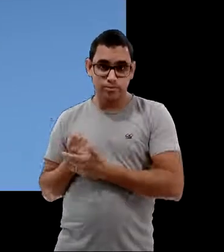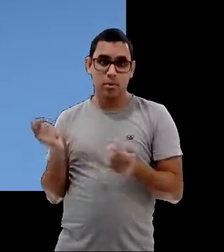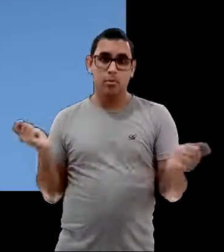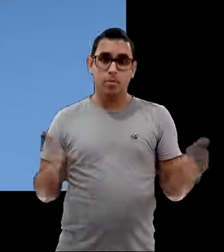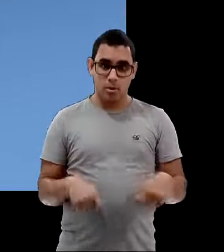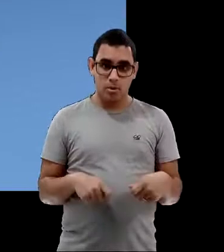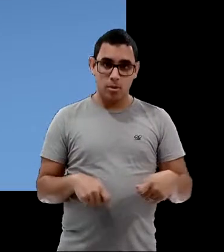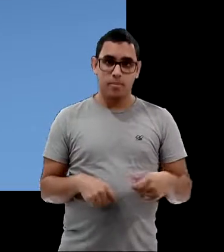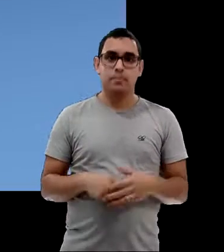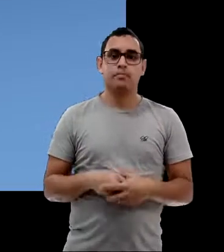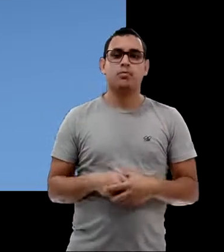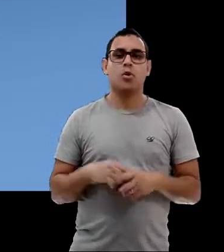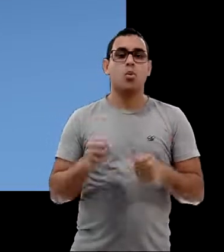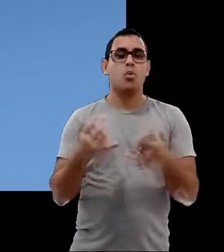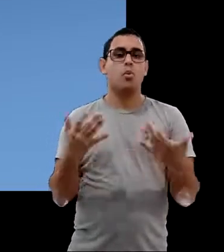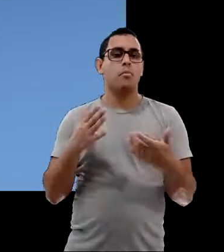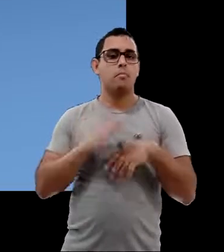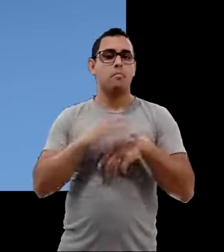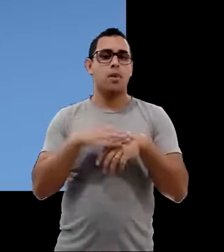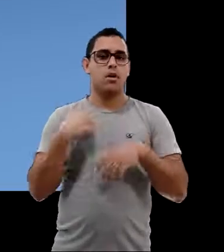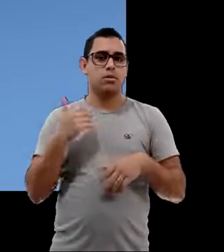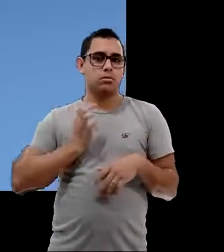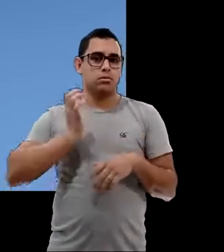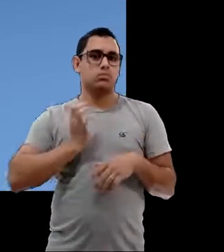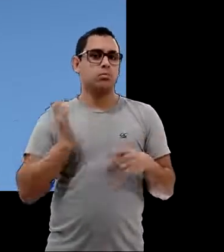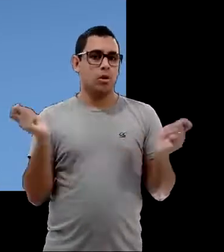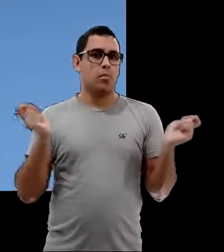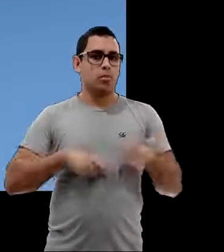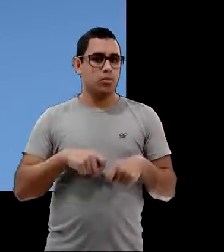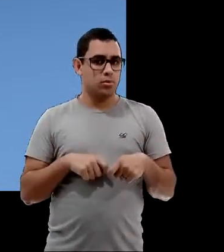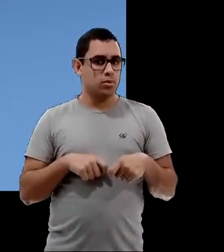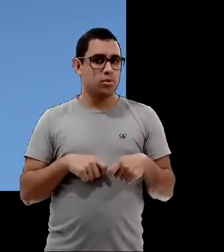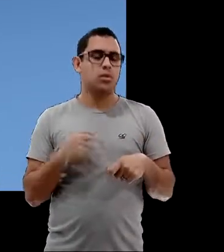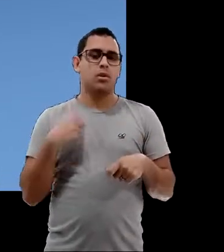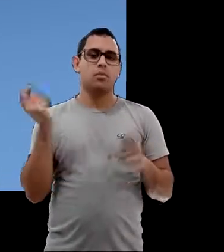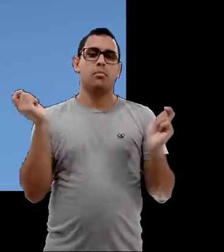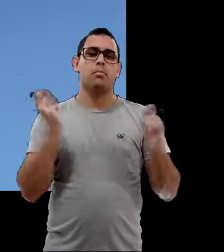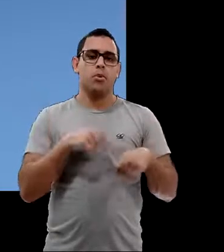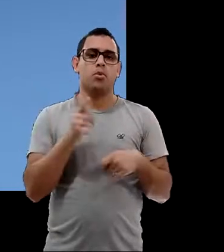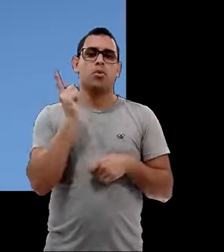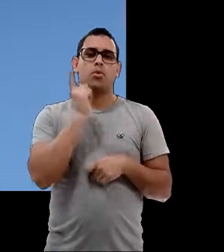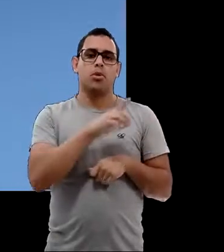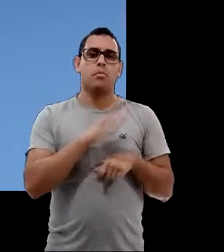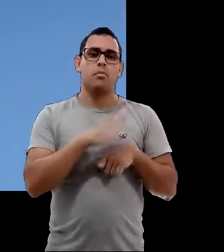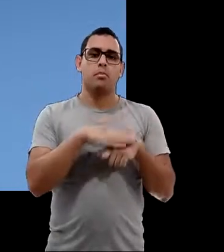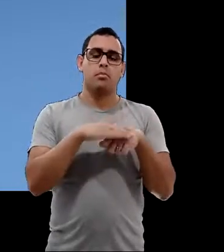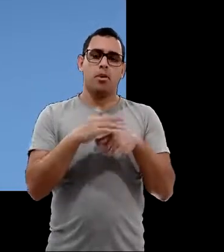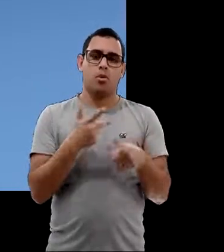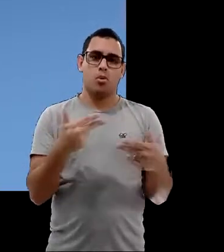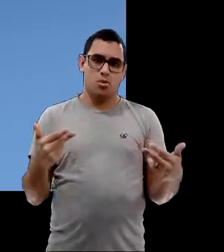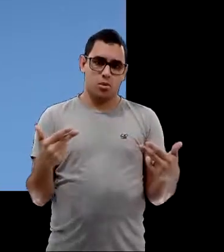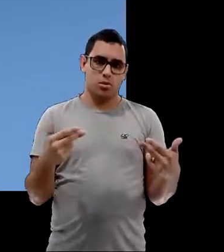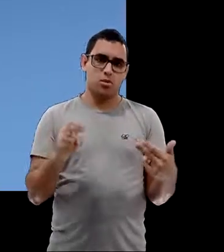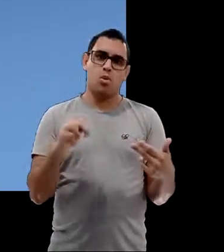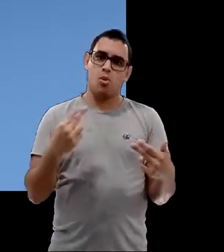poder econômico, quanto mais rico for o indivíduo, ele tem condições de ter